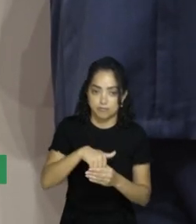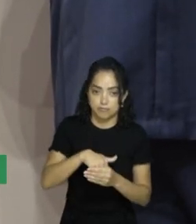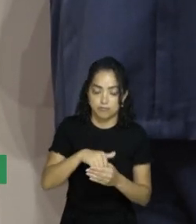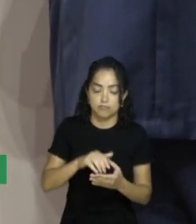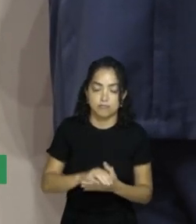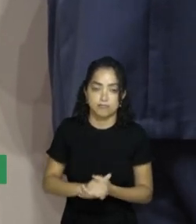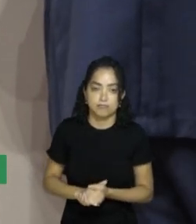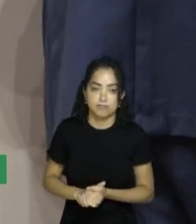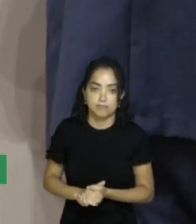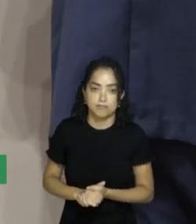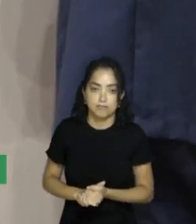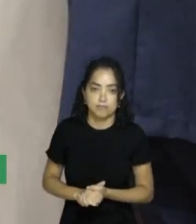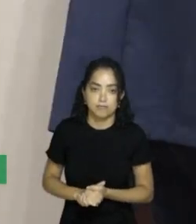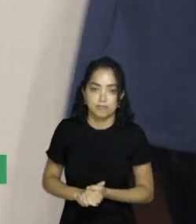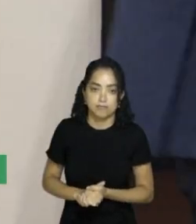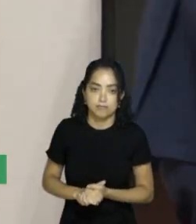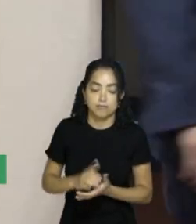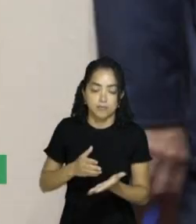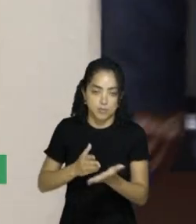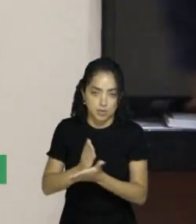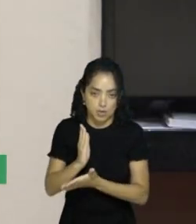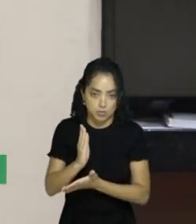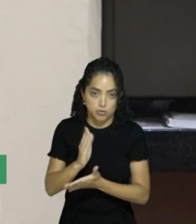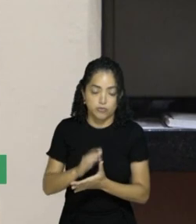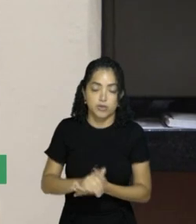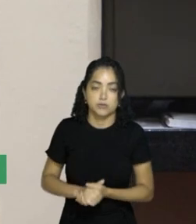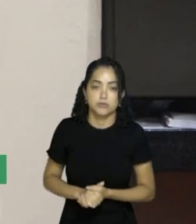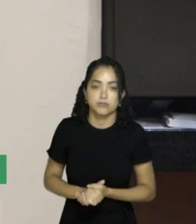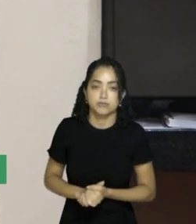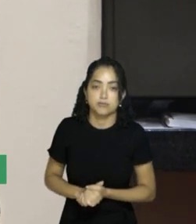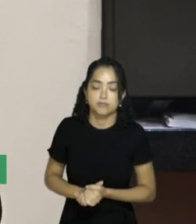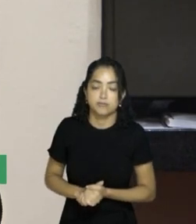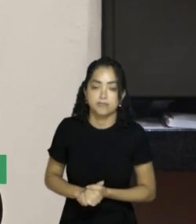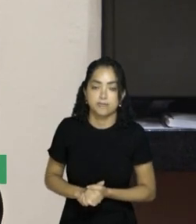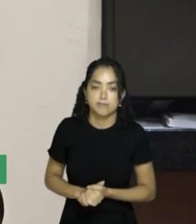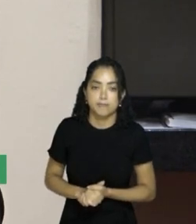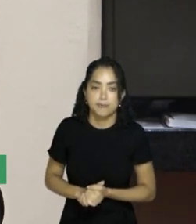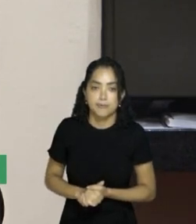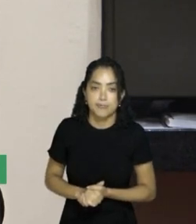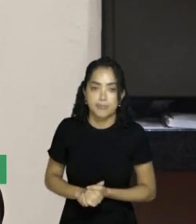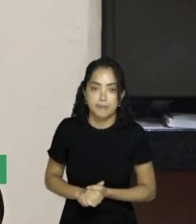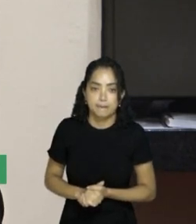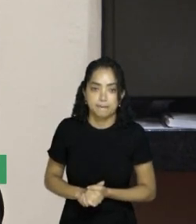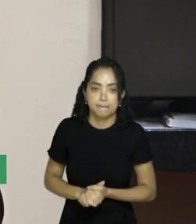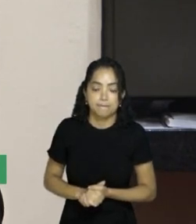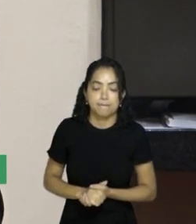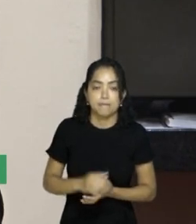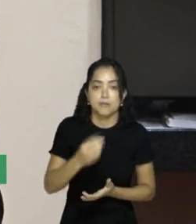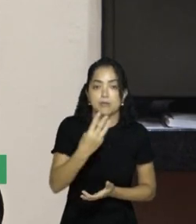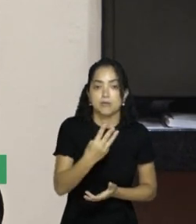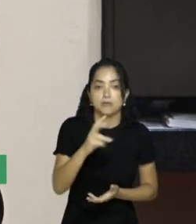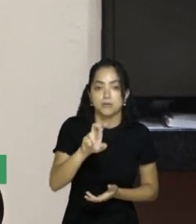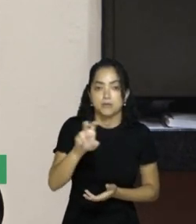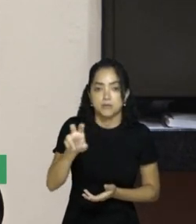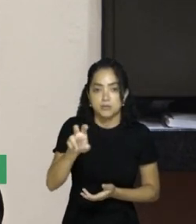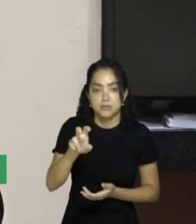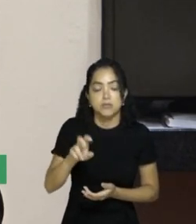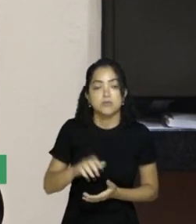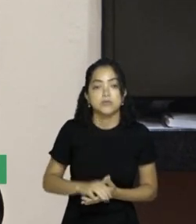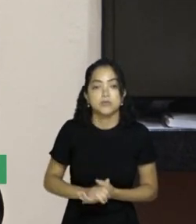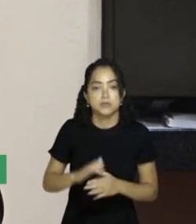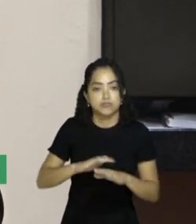aprovam permanentes como se encontra aprovado por unanimidade mostrar um 355 2023